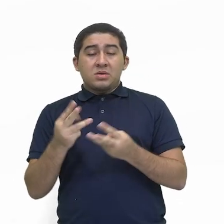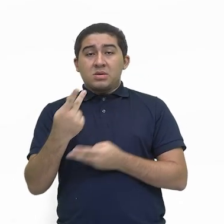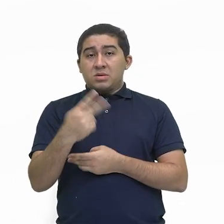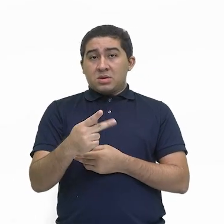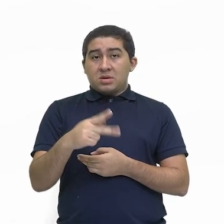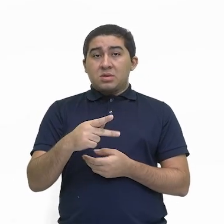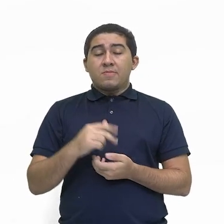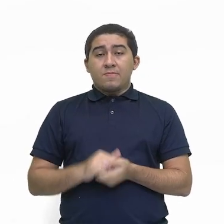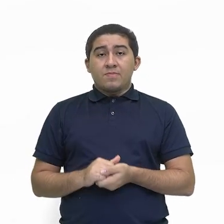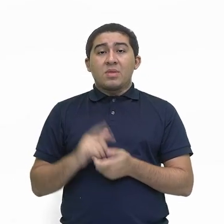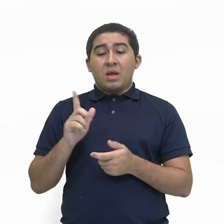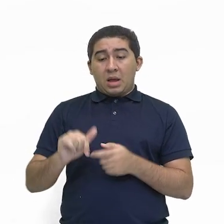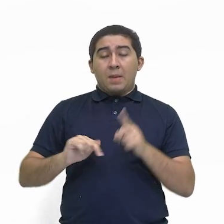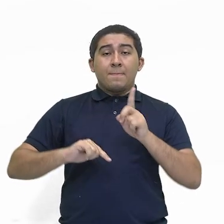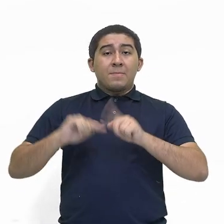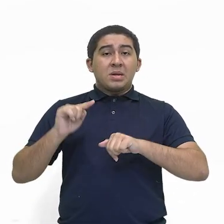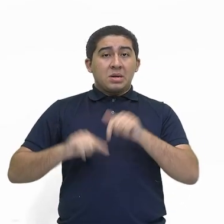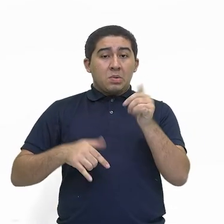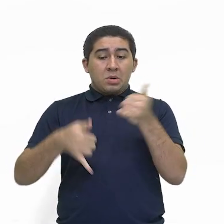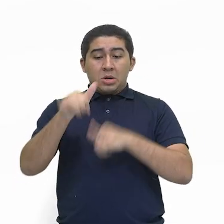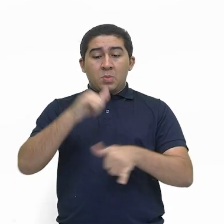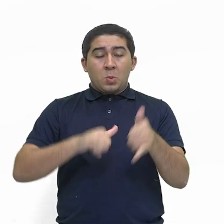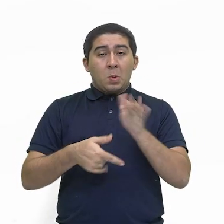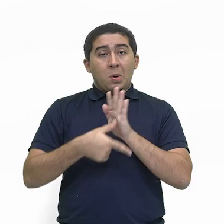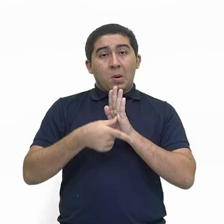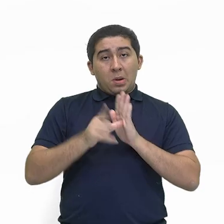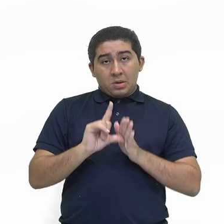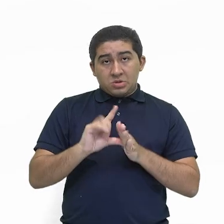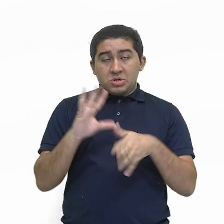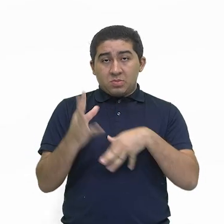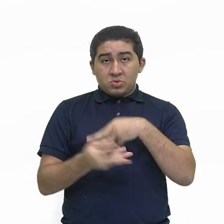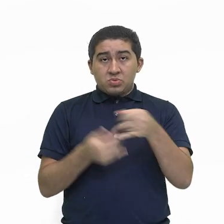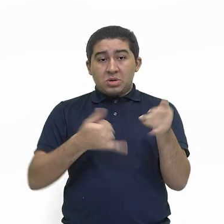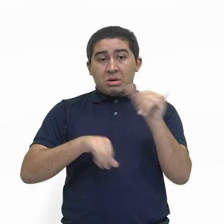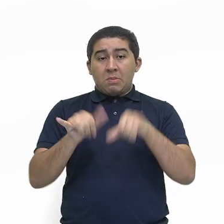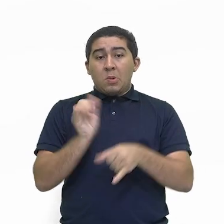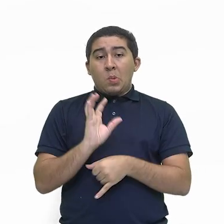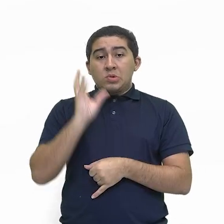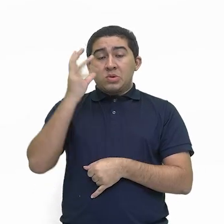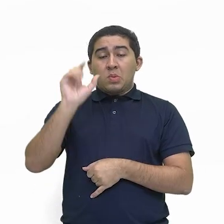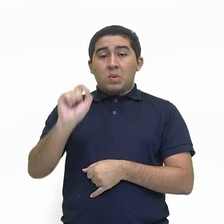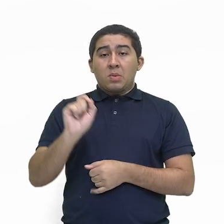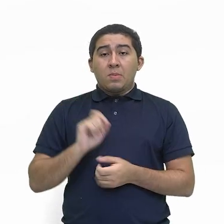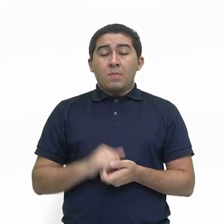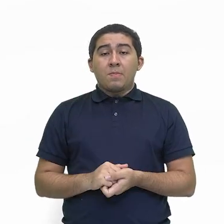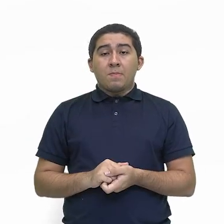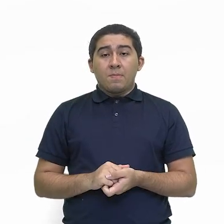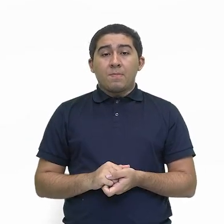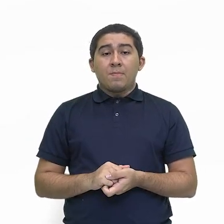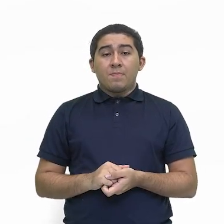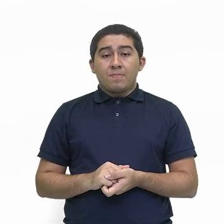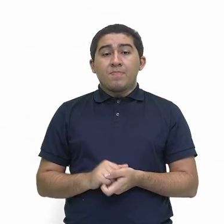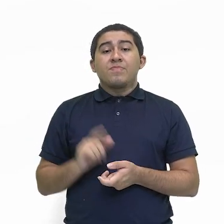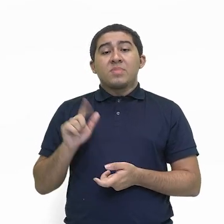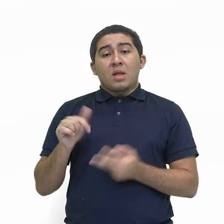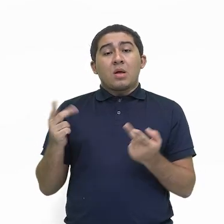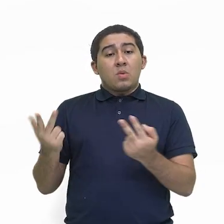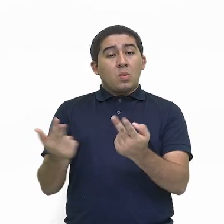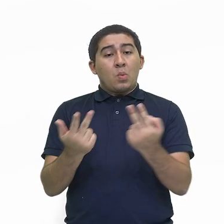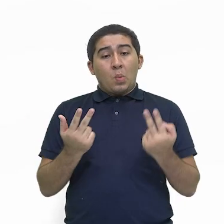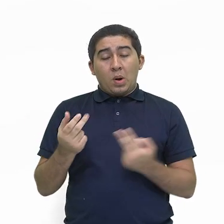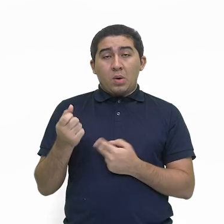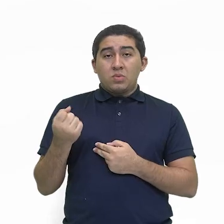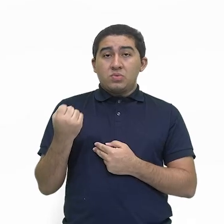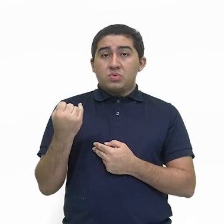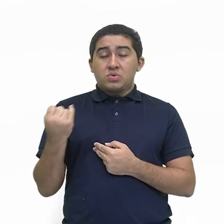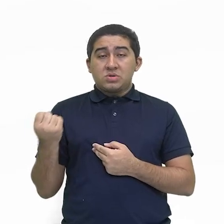são produtos químicos antes da reação química, é a mesma que a massa